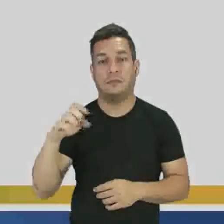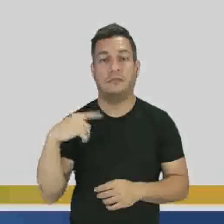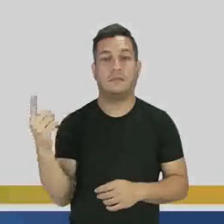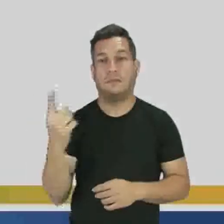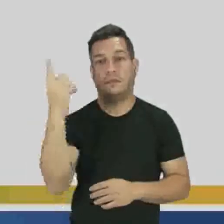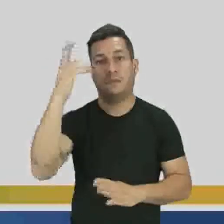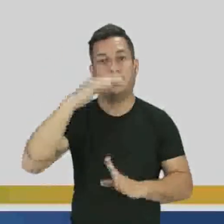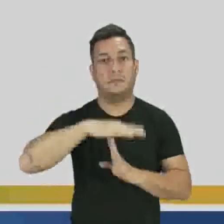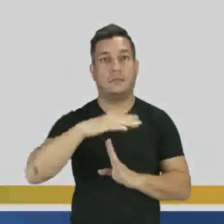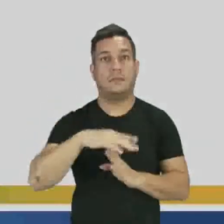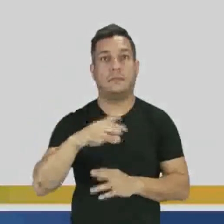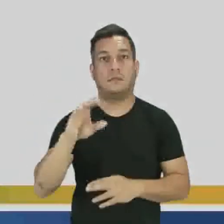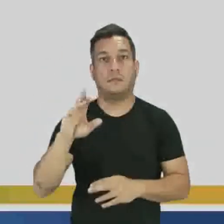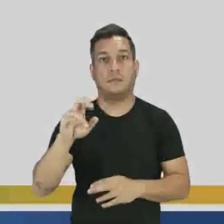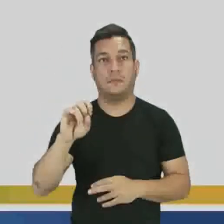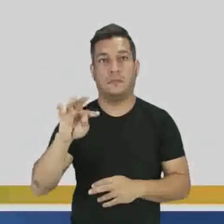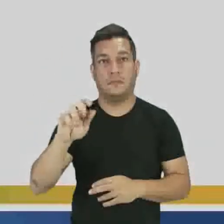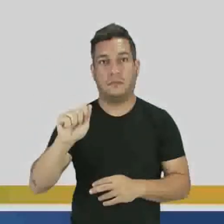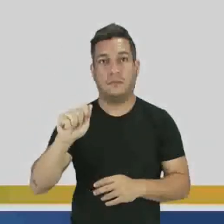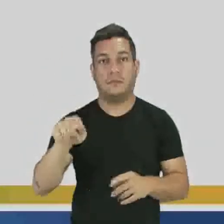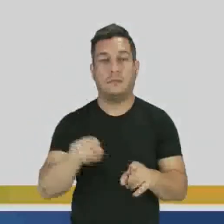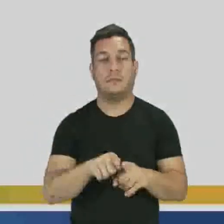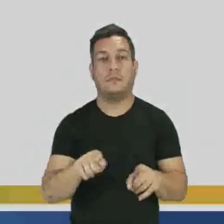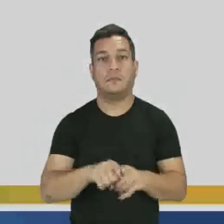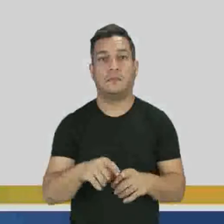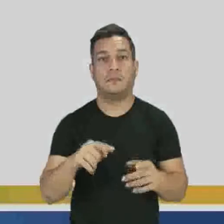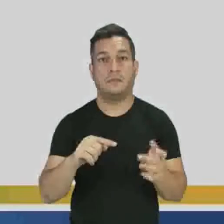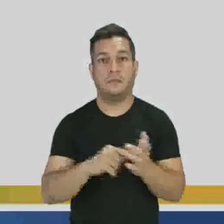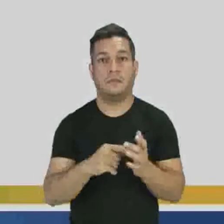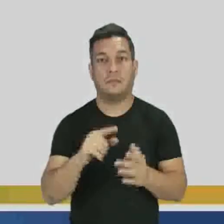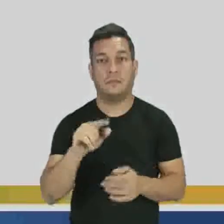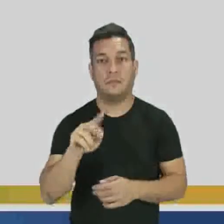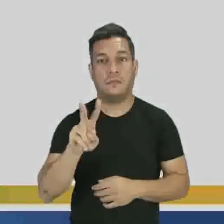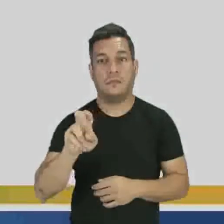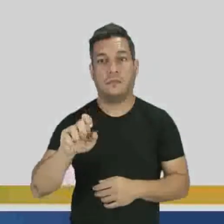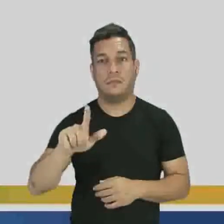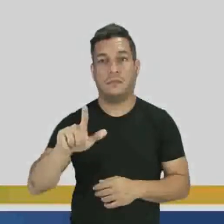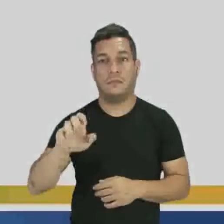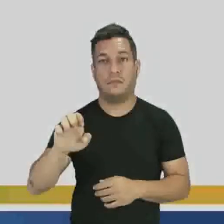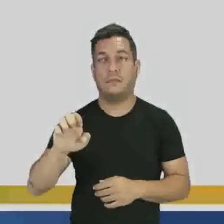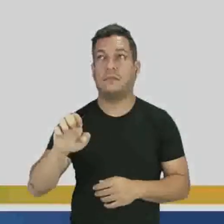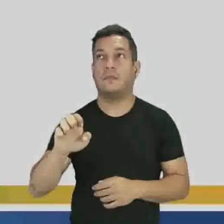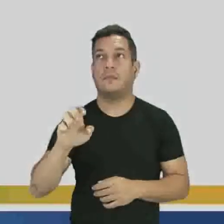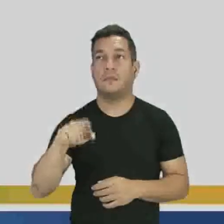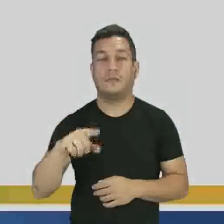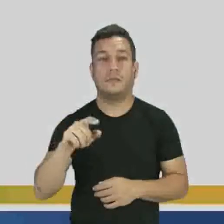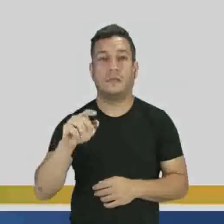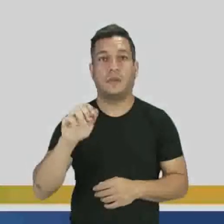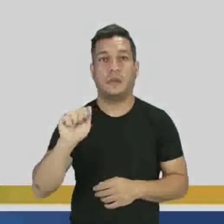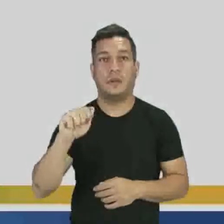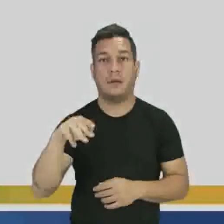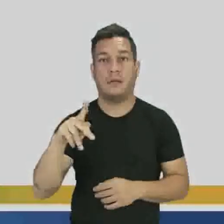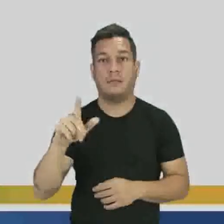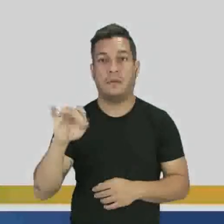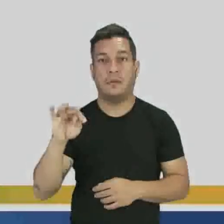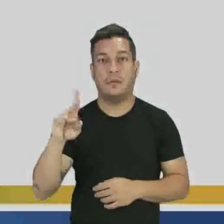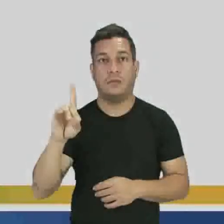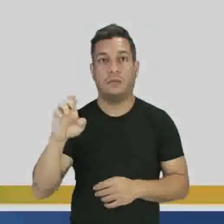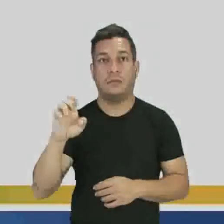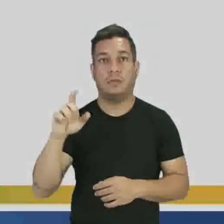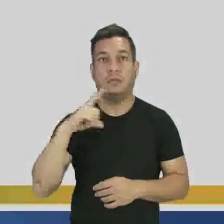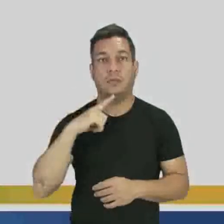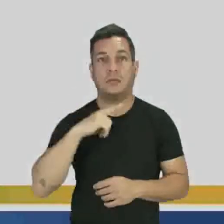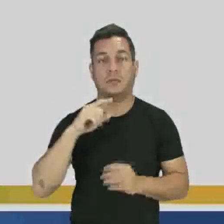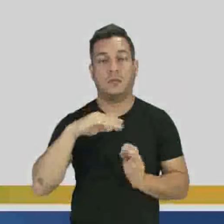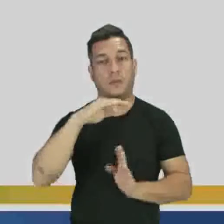máxima, chamada de crista, e o ponto mínimo, chamado de vale. Então, na amplitude, nós temos para uma amplitude